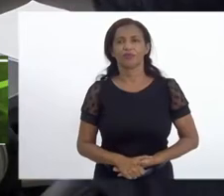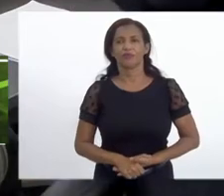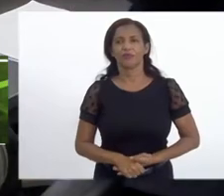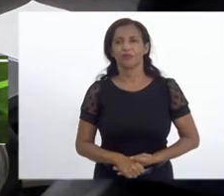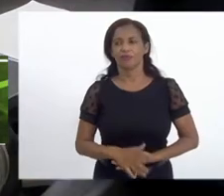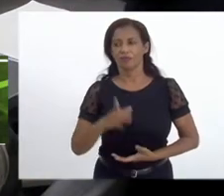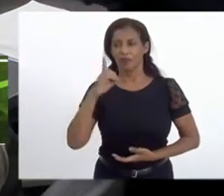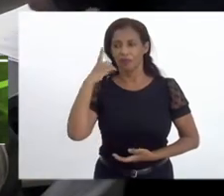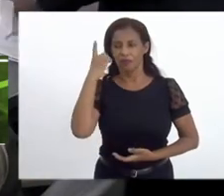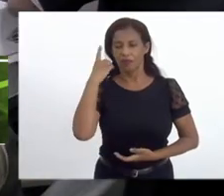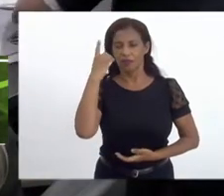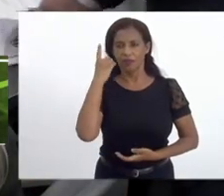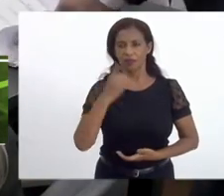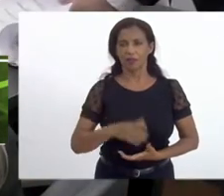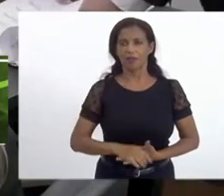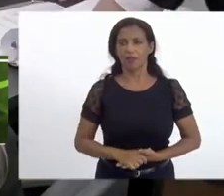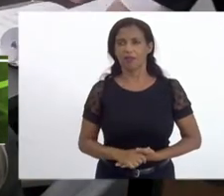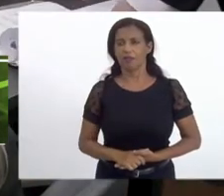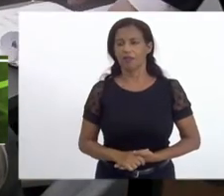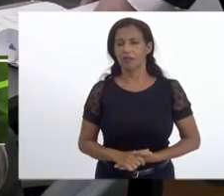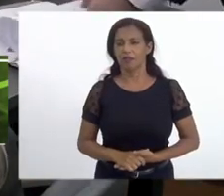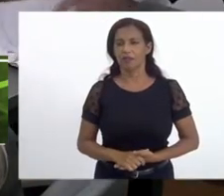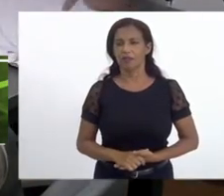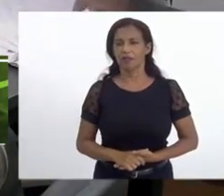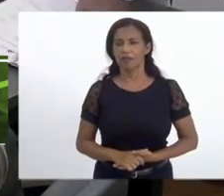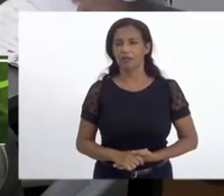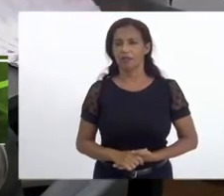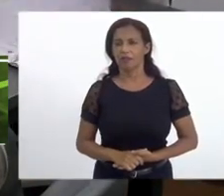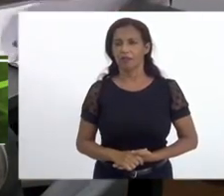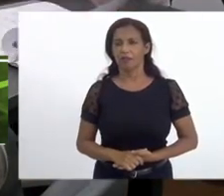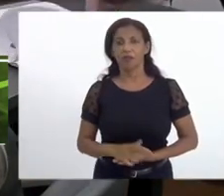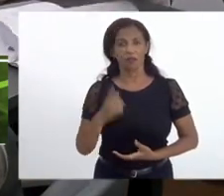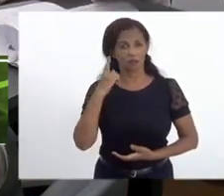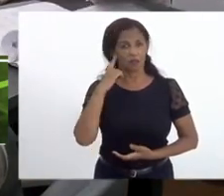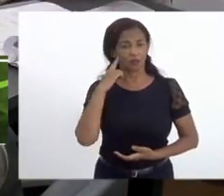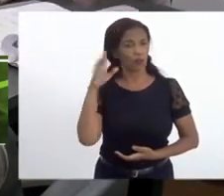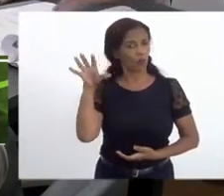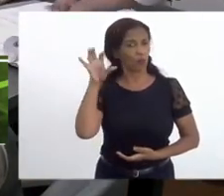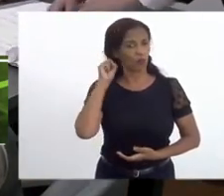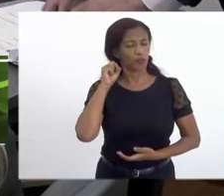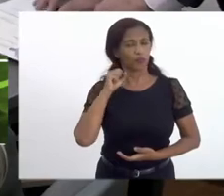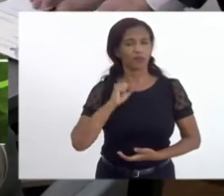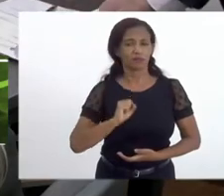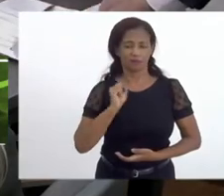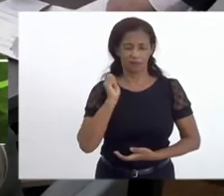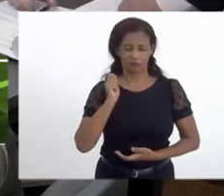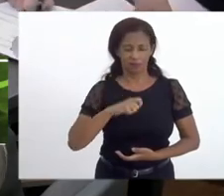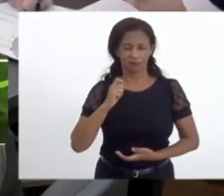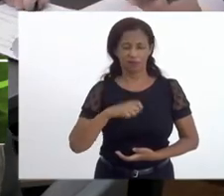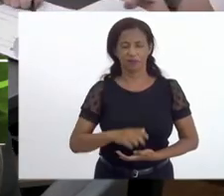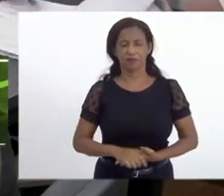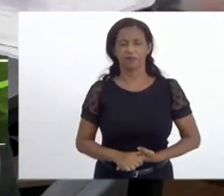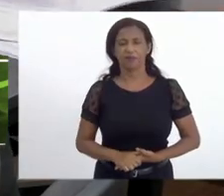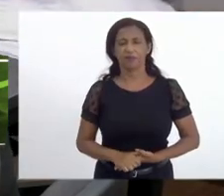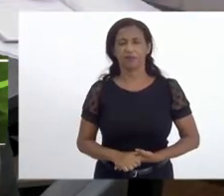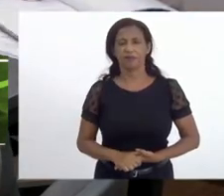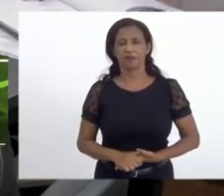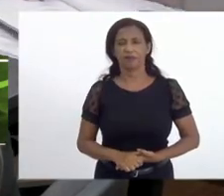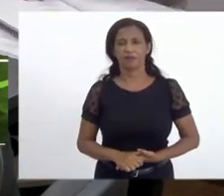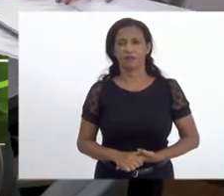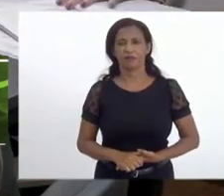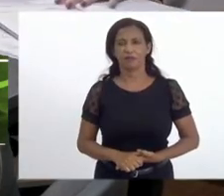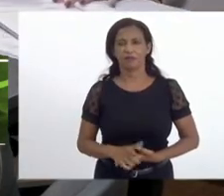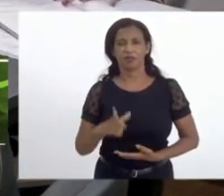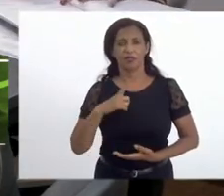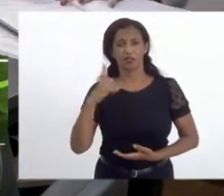pelo convite, deputado. Alô? Estamos te ouvindo, Alô? Seu Pedro. Estão me ouvindo. Eu tive alguma dificuldade